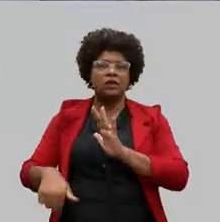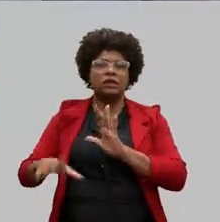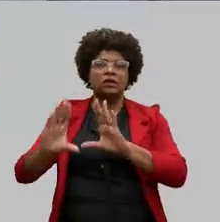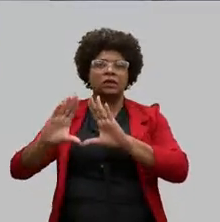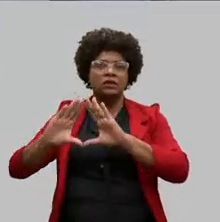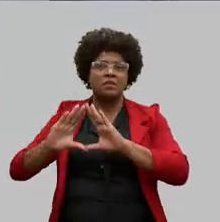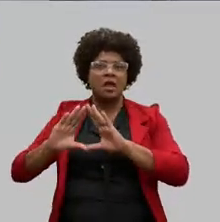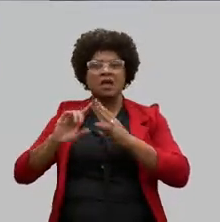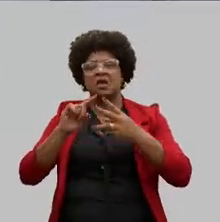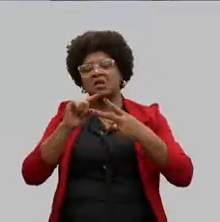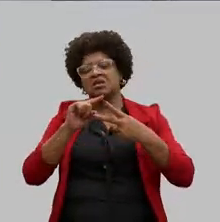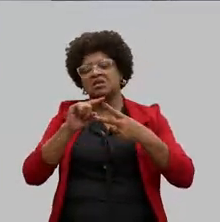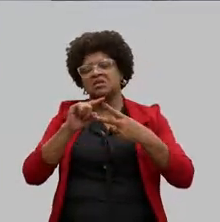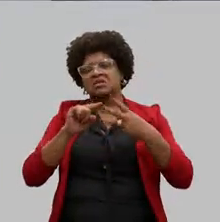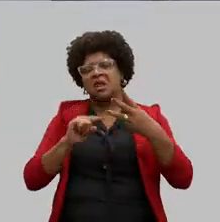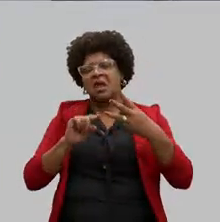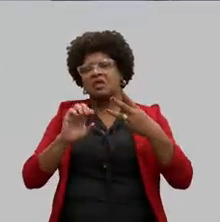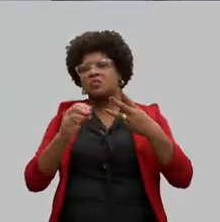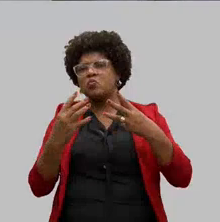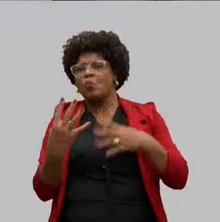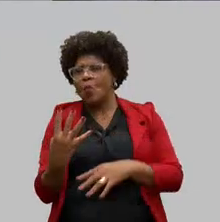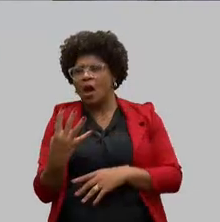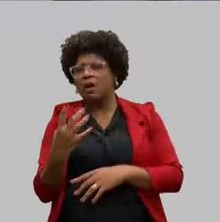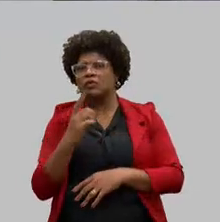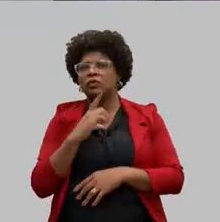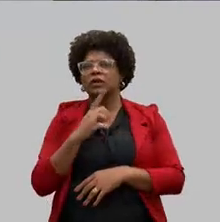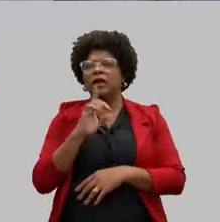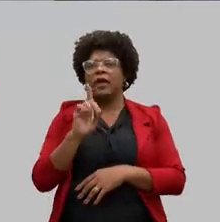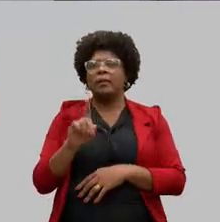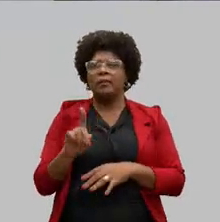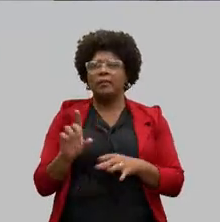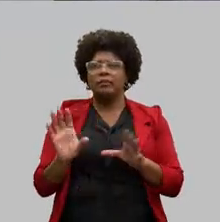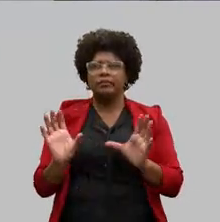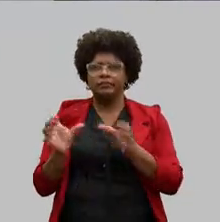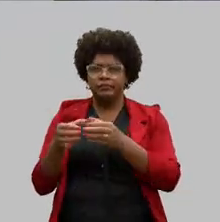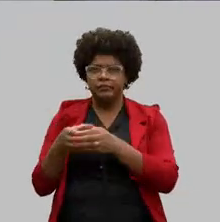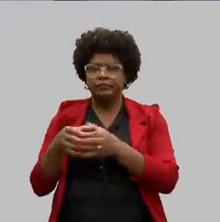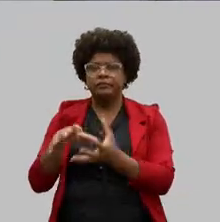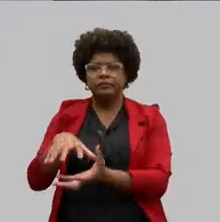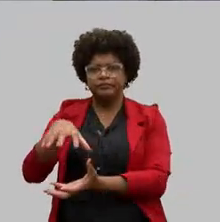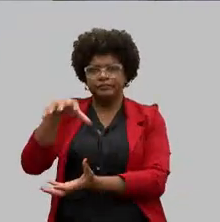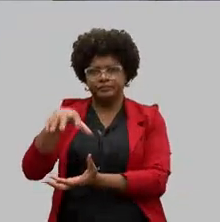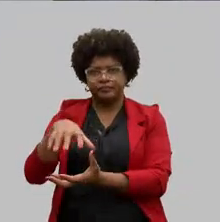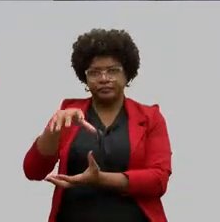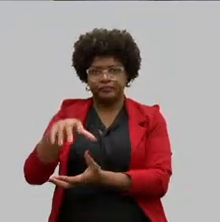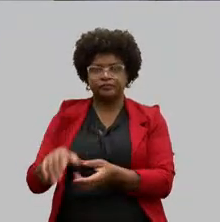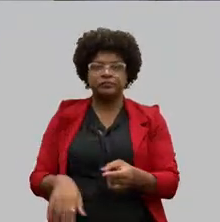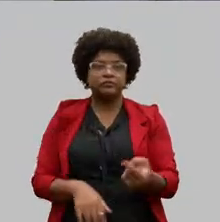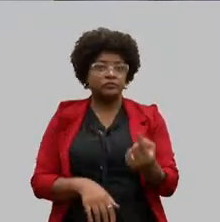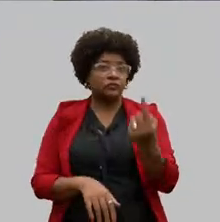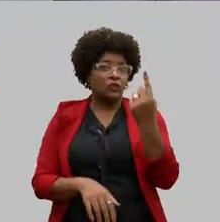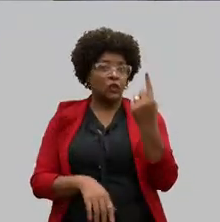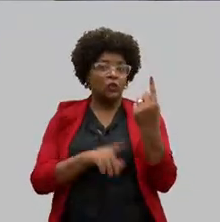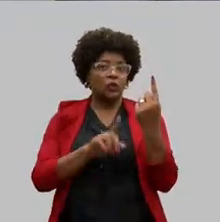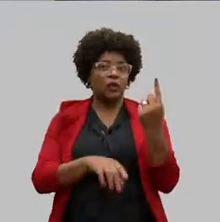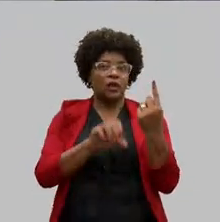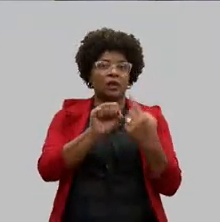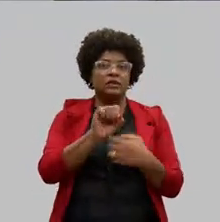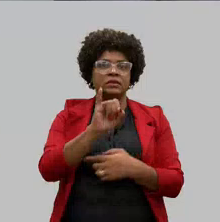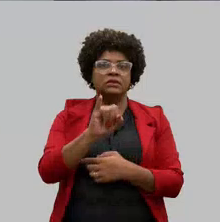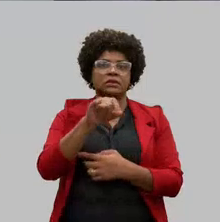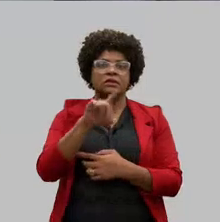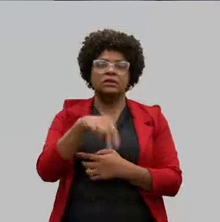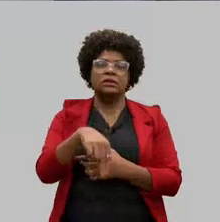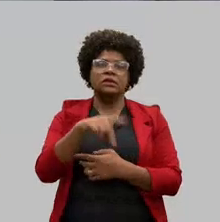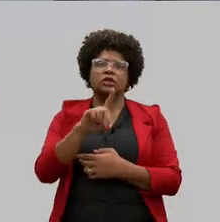quatro que são referentes a essa categoria dos idosos uma delas é a síndrome de Dió que a gente cria